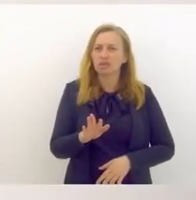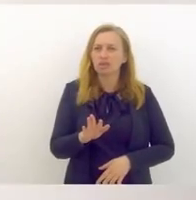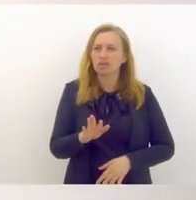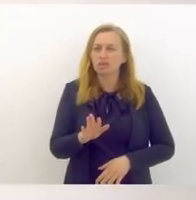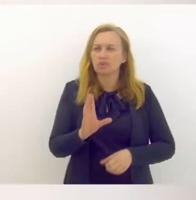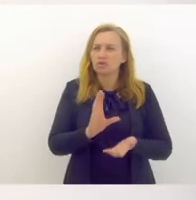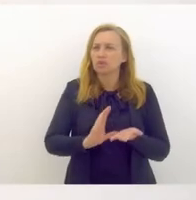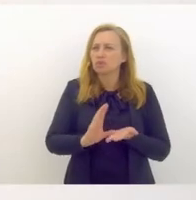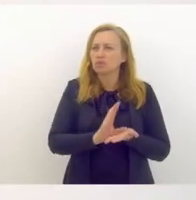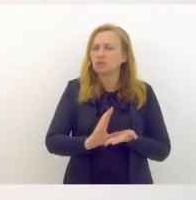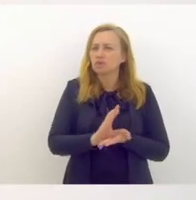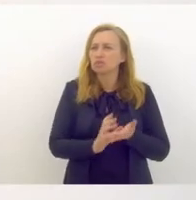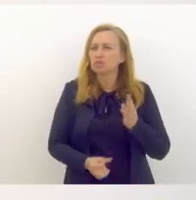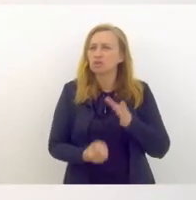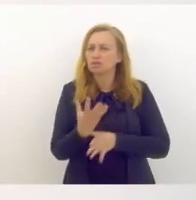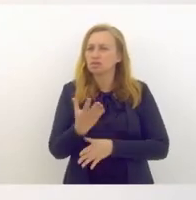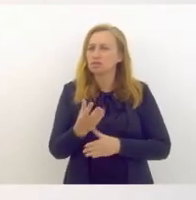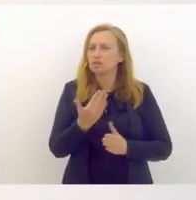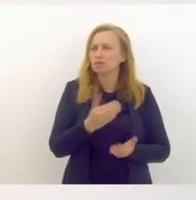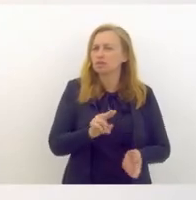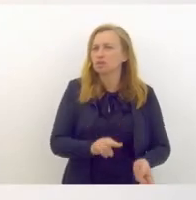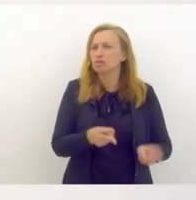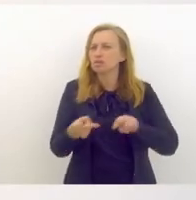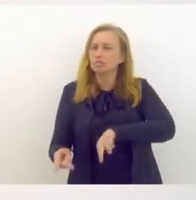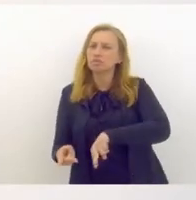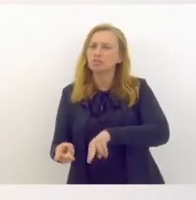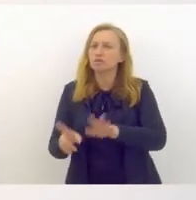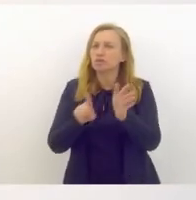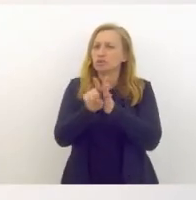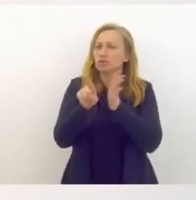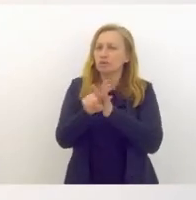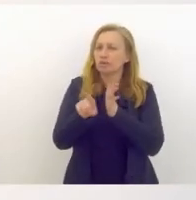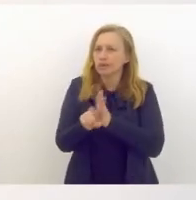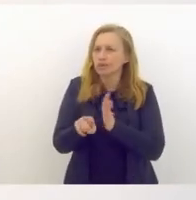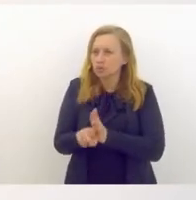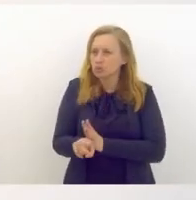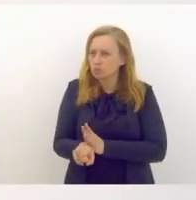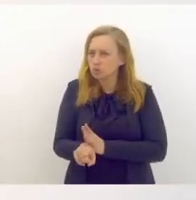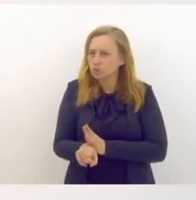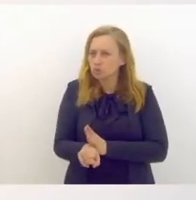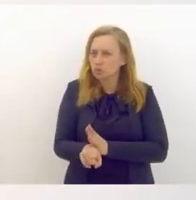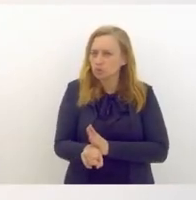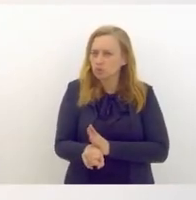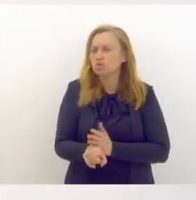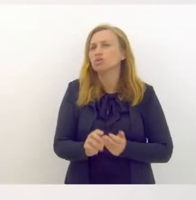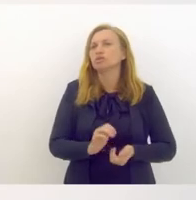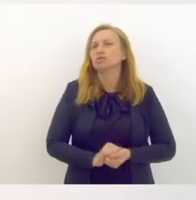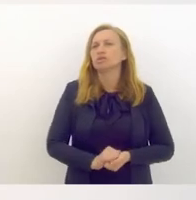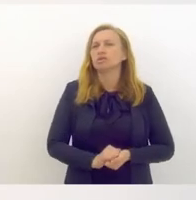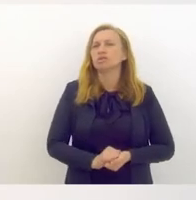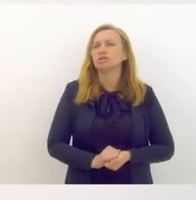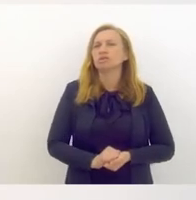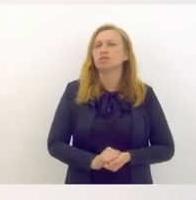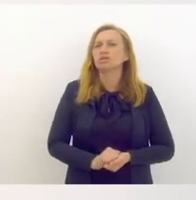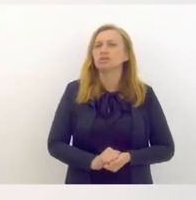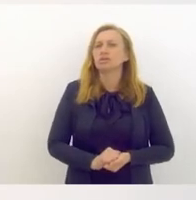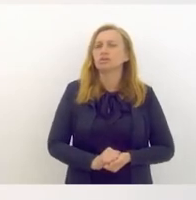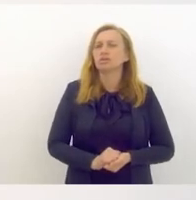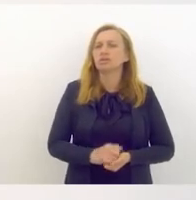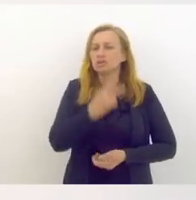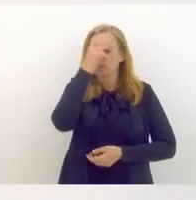O Conselho Consultivo havia encaminhado um questionário para que fosse as